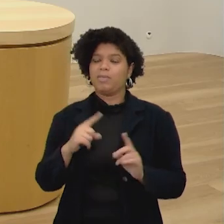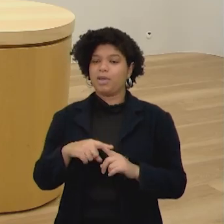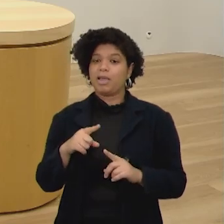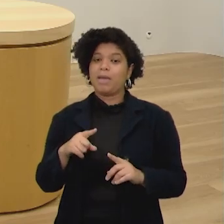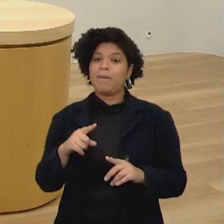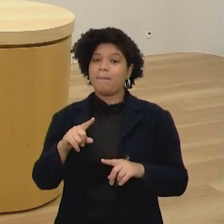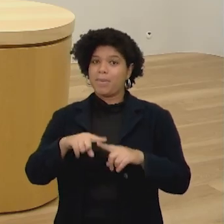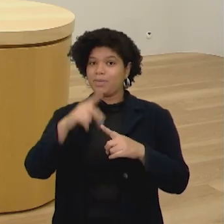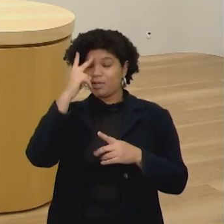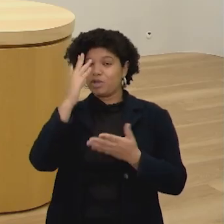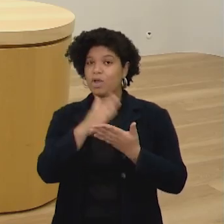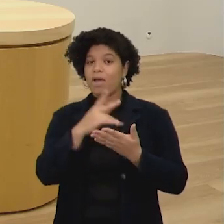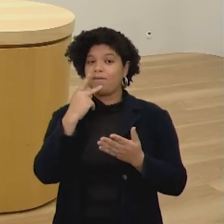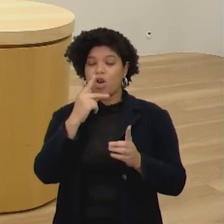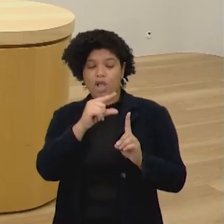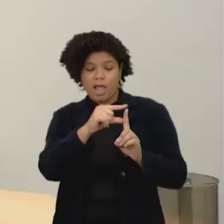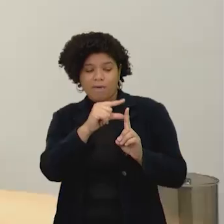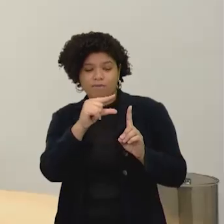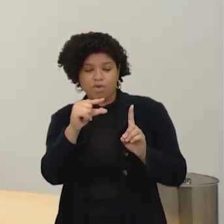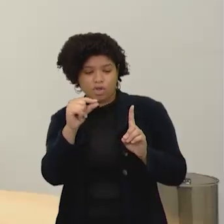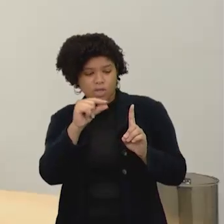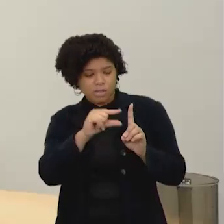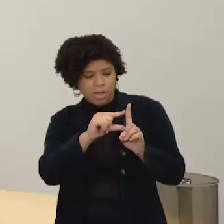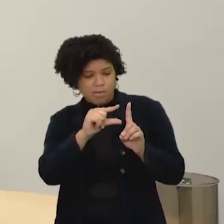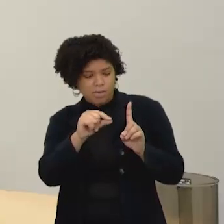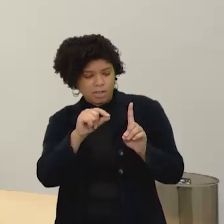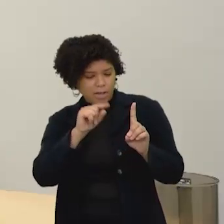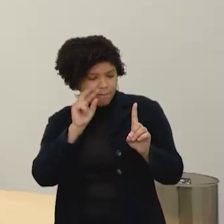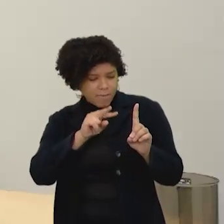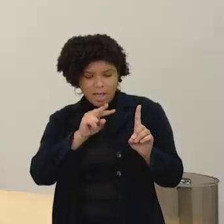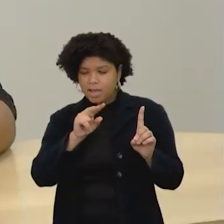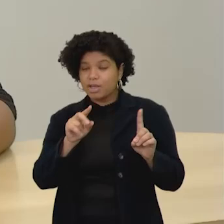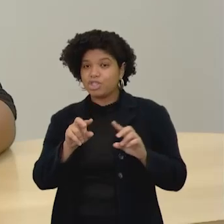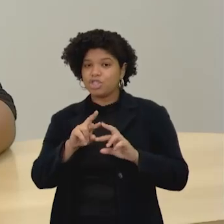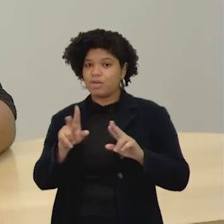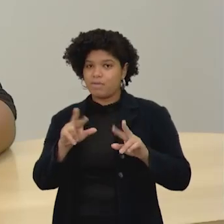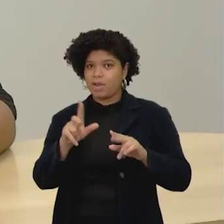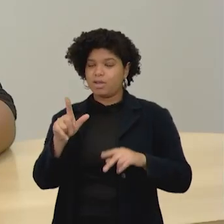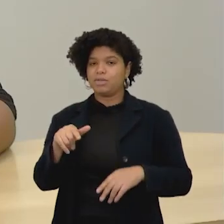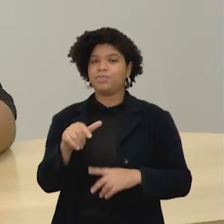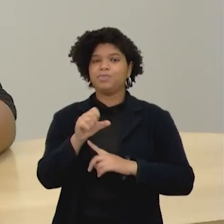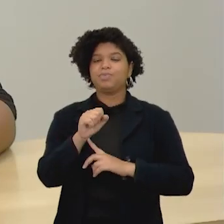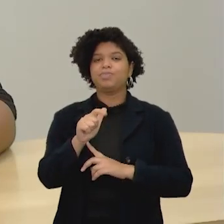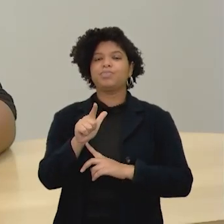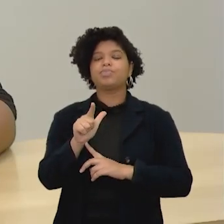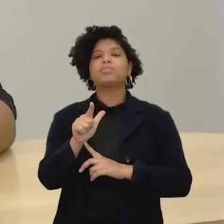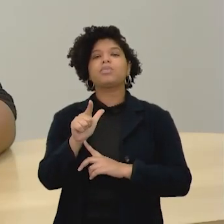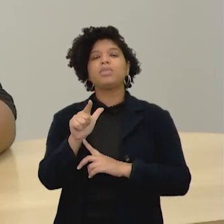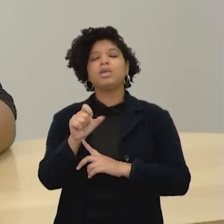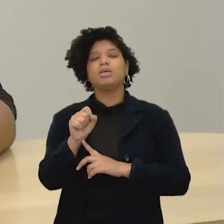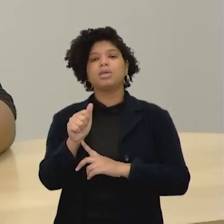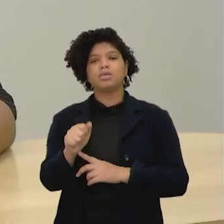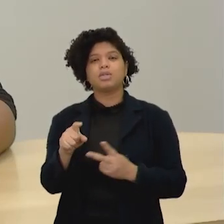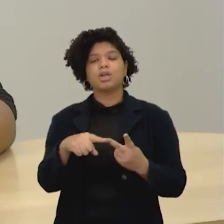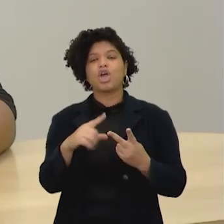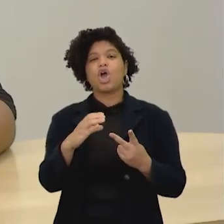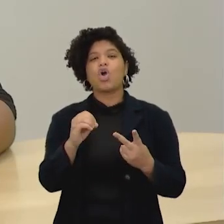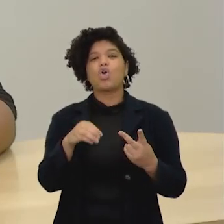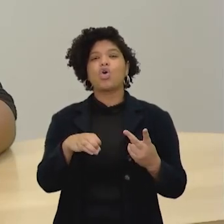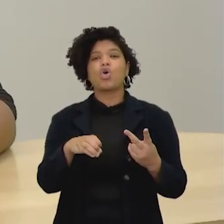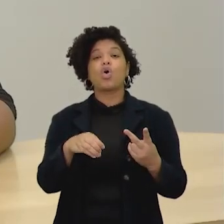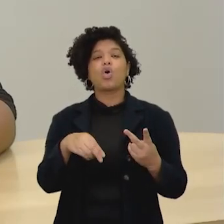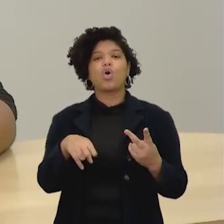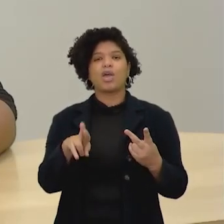que tem diferença nas folhas, mas eu não consigo perceber, As folhas são diferentes, sim. Não consigo. Salsa, coentro. Salsinha?